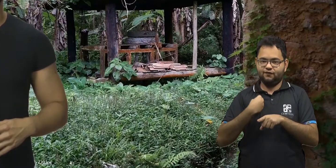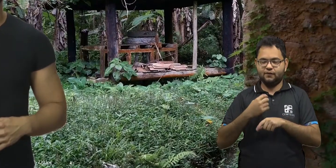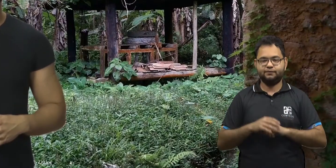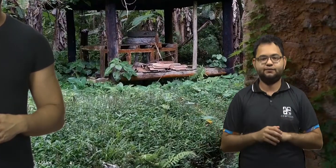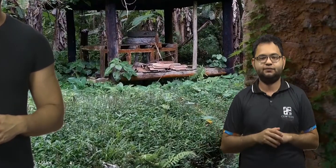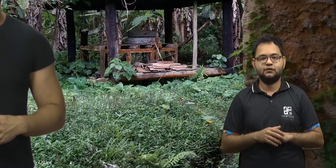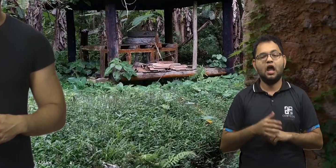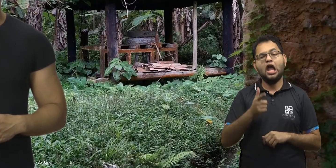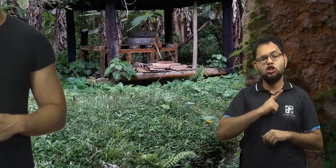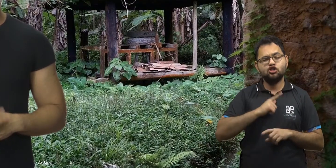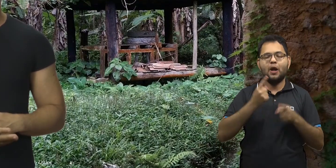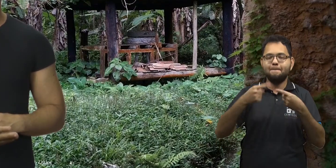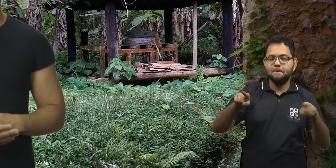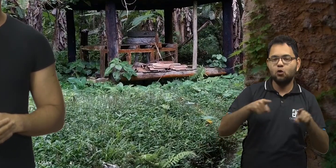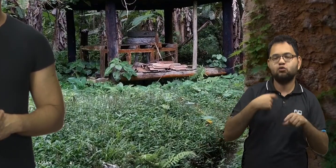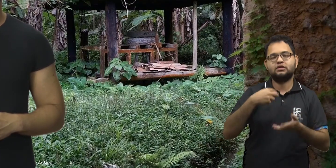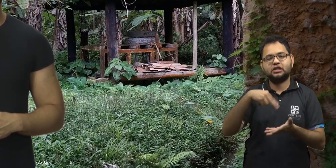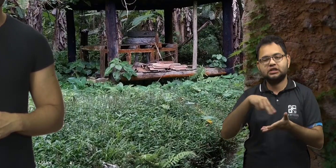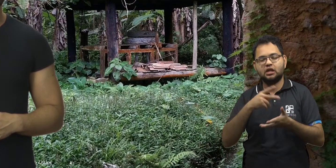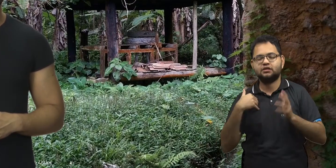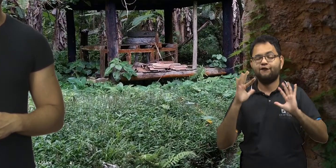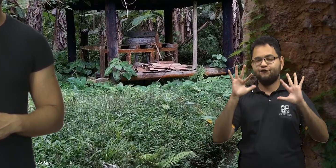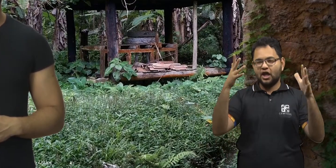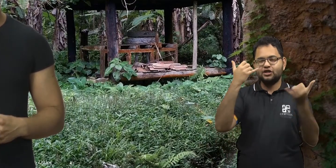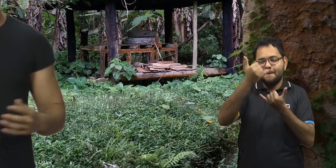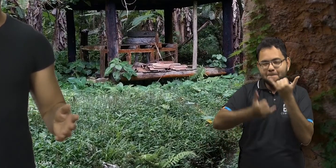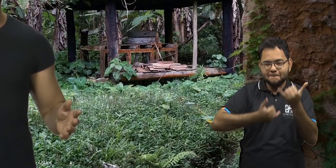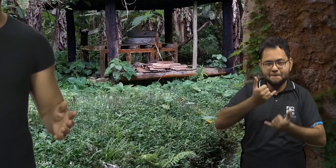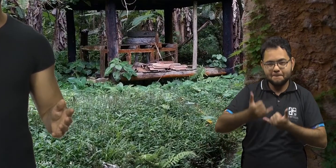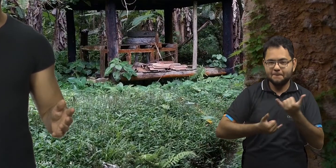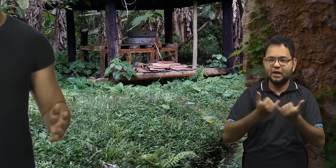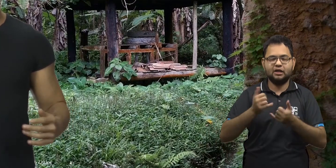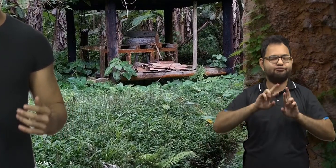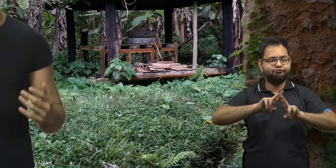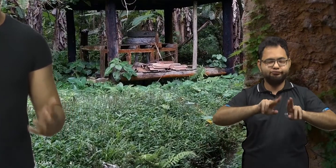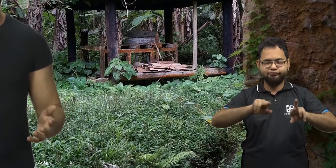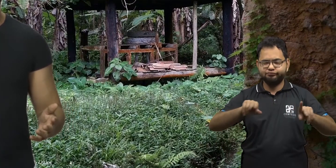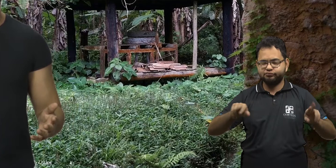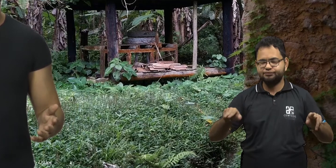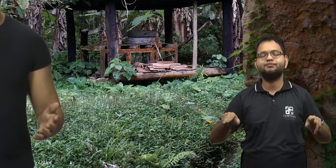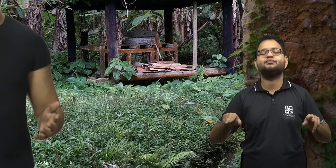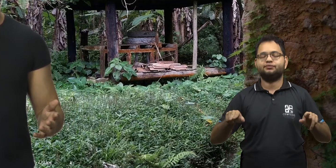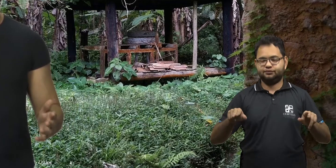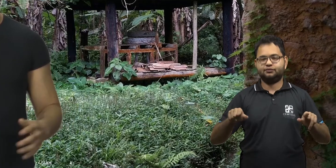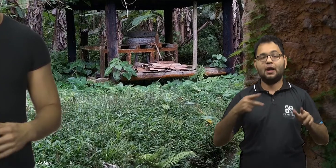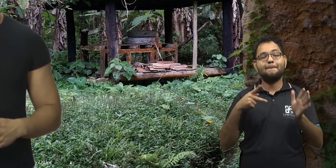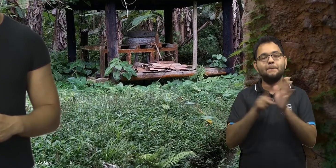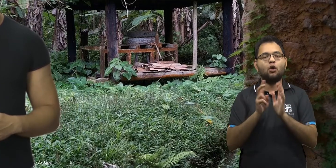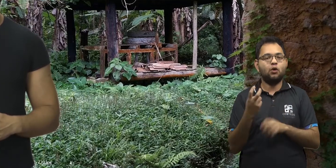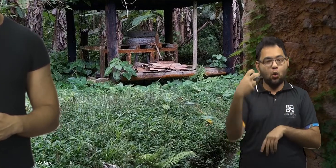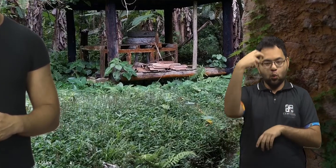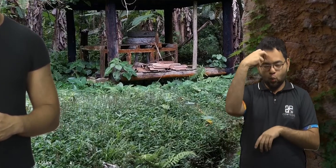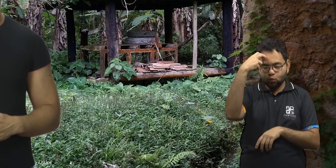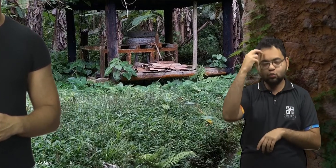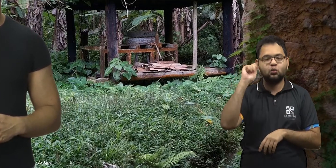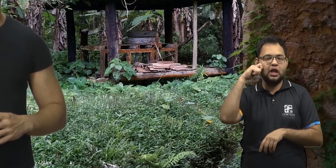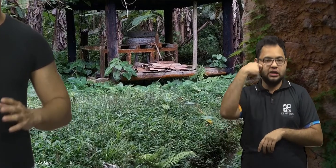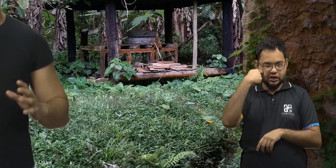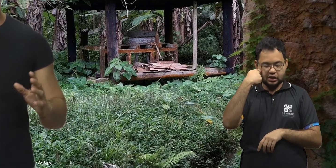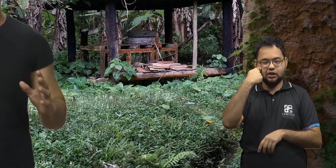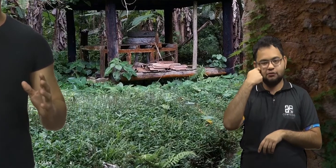quilombos, músicas, danças, festas, brincadeiras e rituais dos negros conseguiram